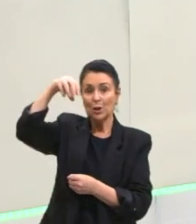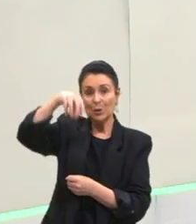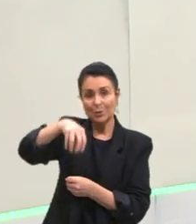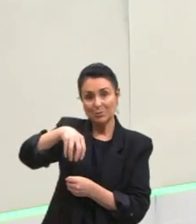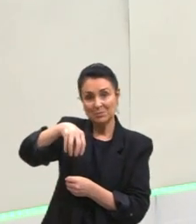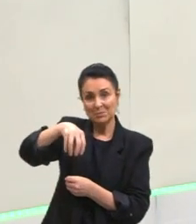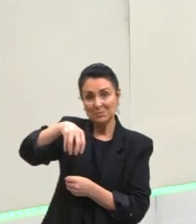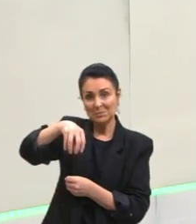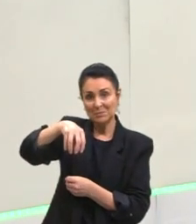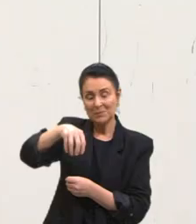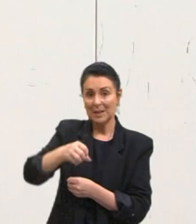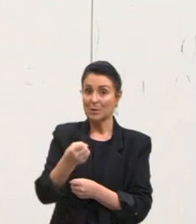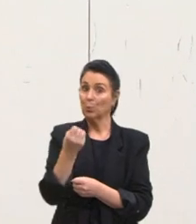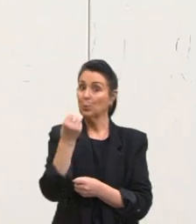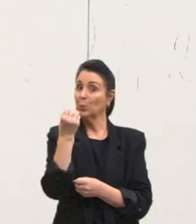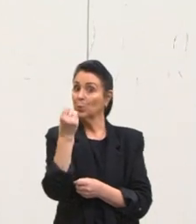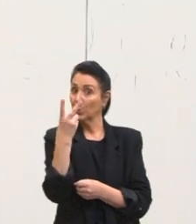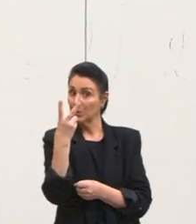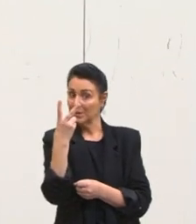12 camadas.